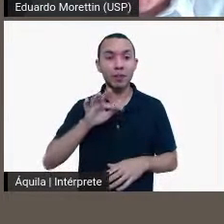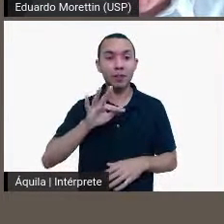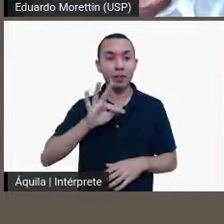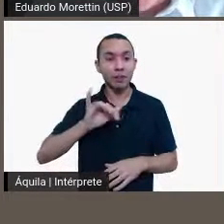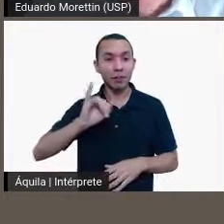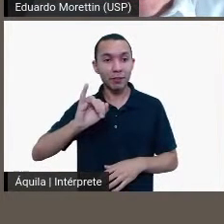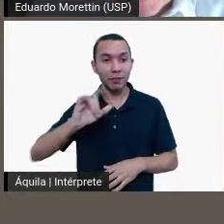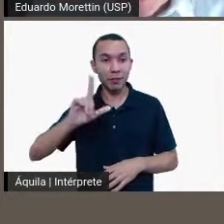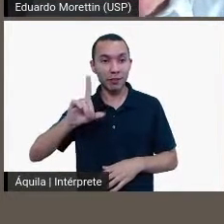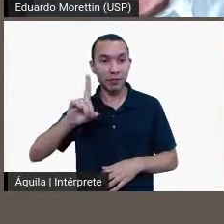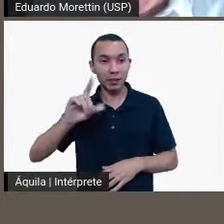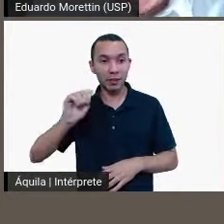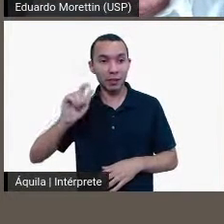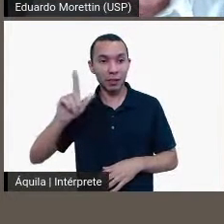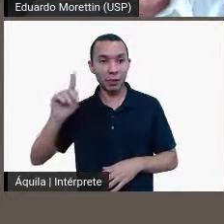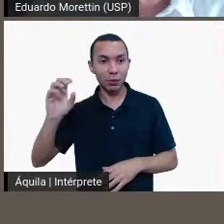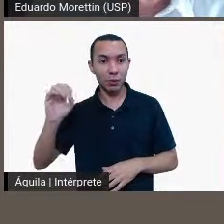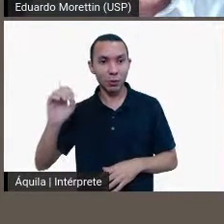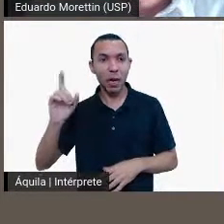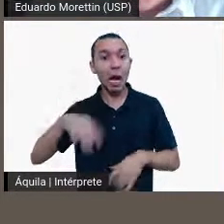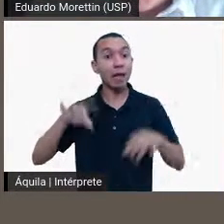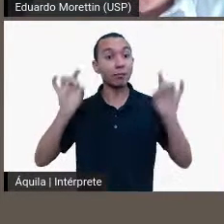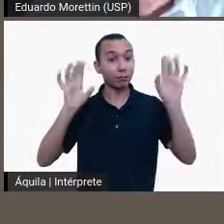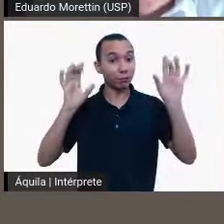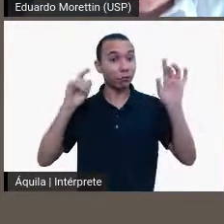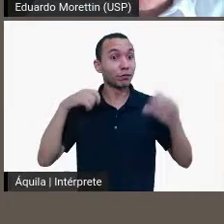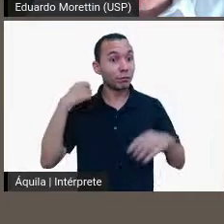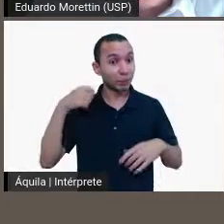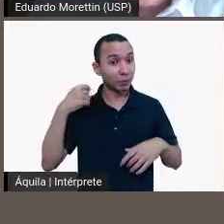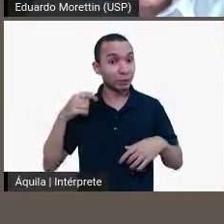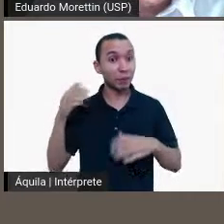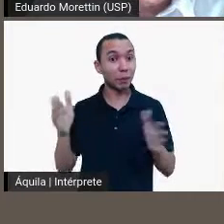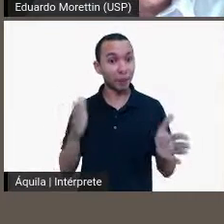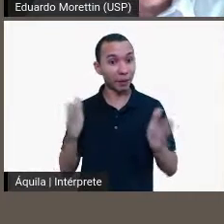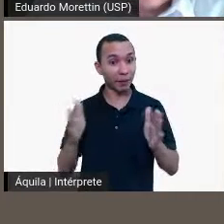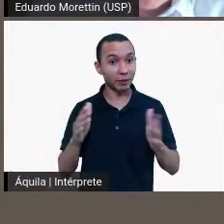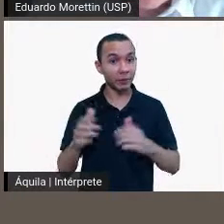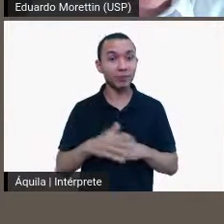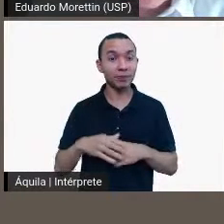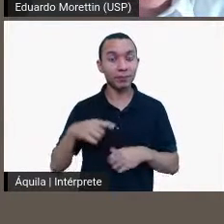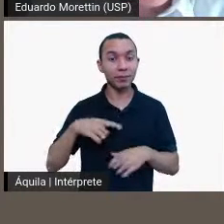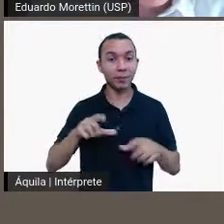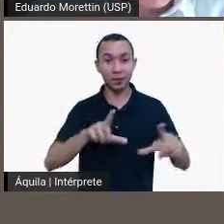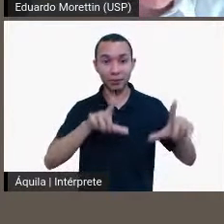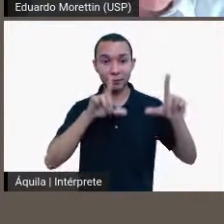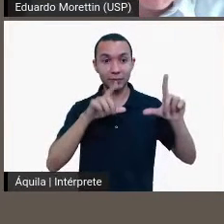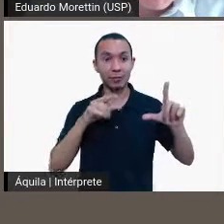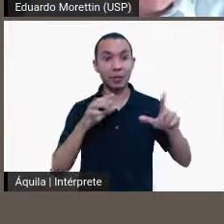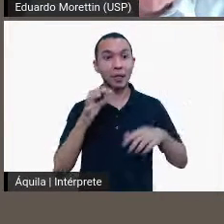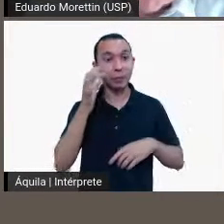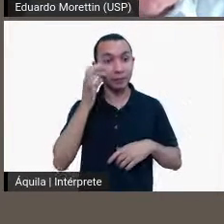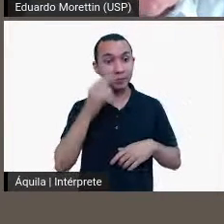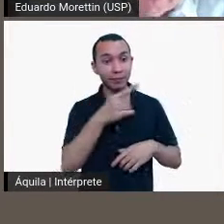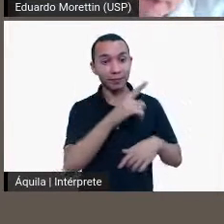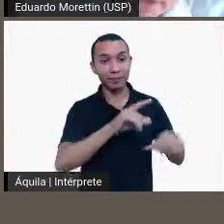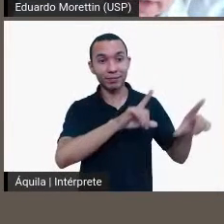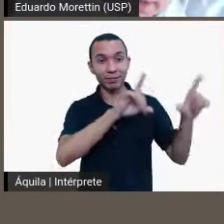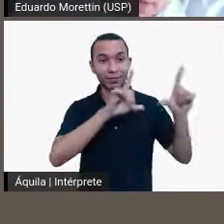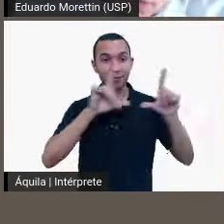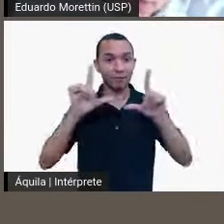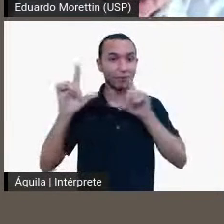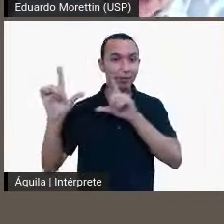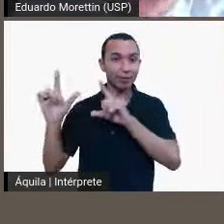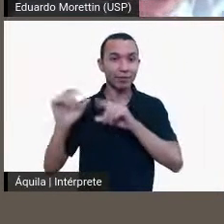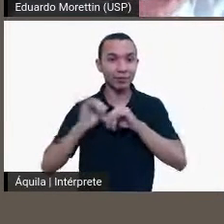uma das grandes estrelas do período, indicativa essa presença desses cartazes, enfim,